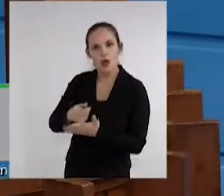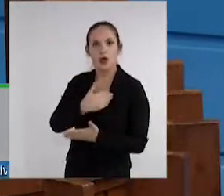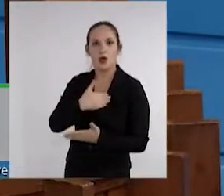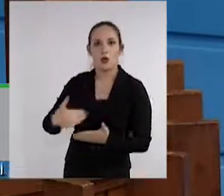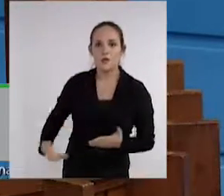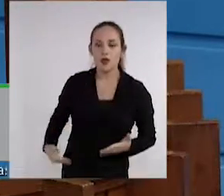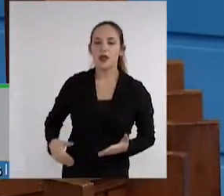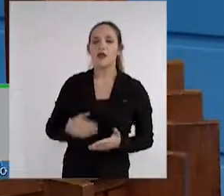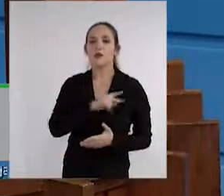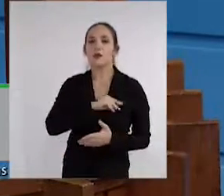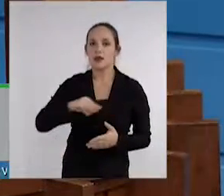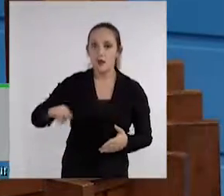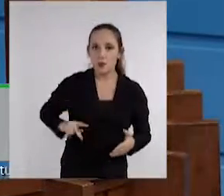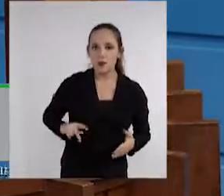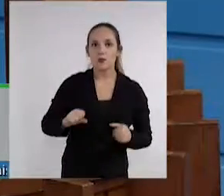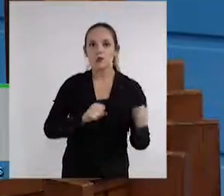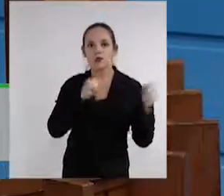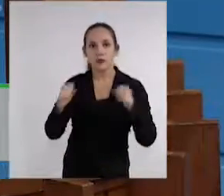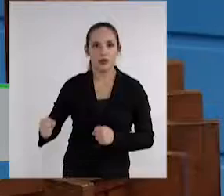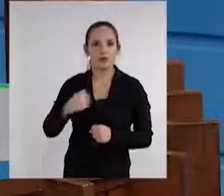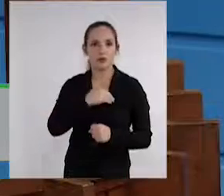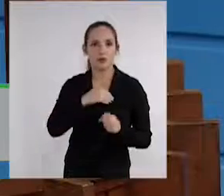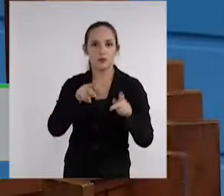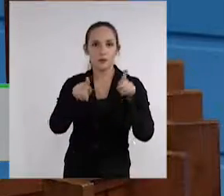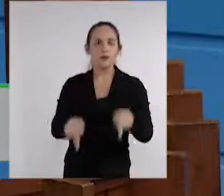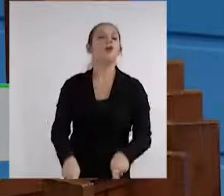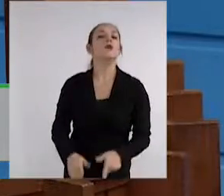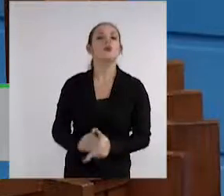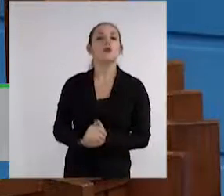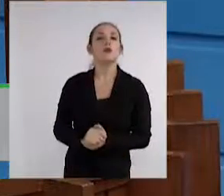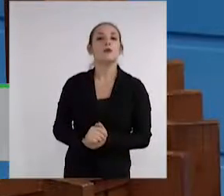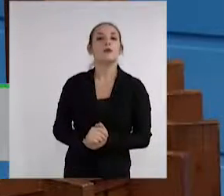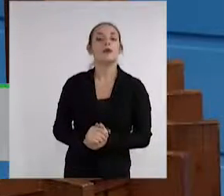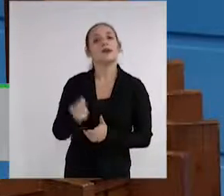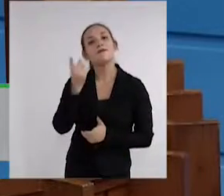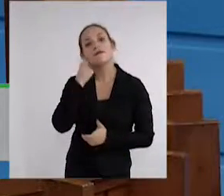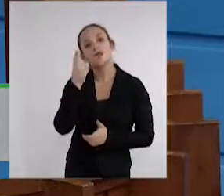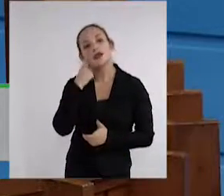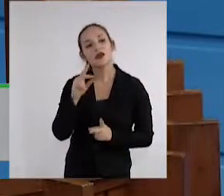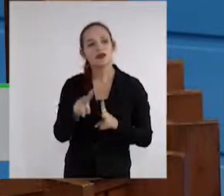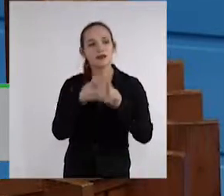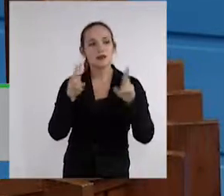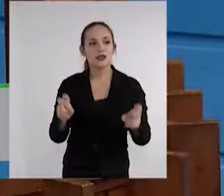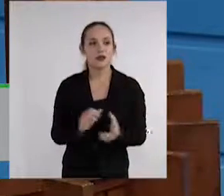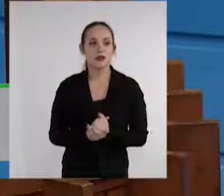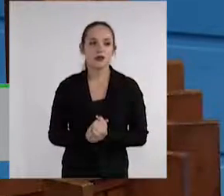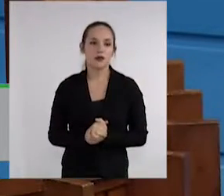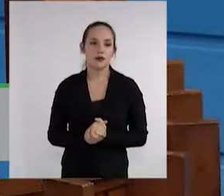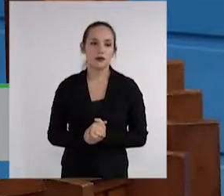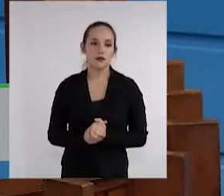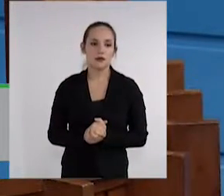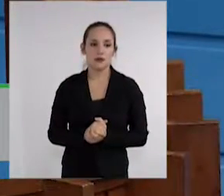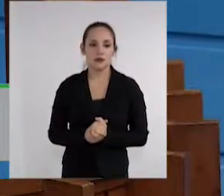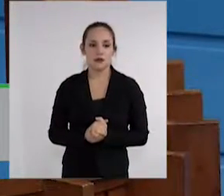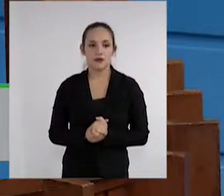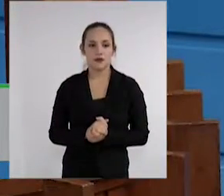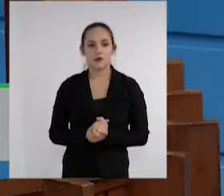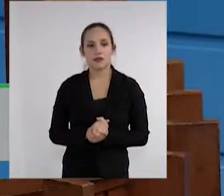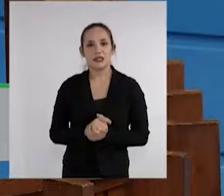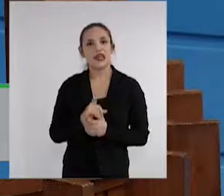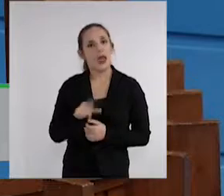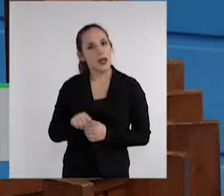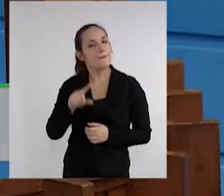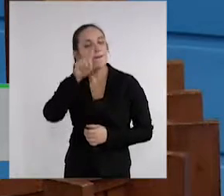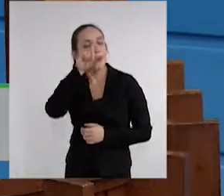federal, com relação ao trato dessa questão que está aqui entrando no nosso Estado, que traz